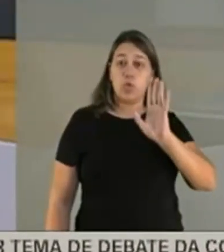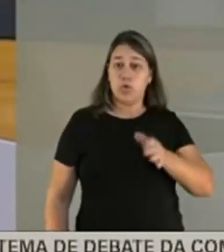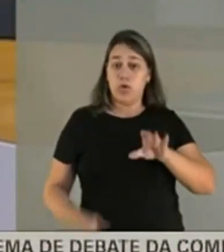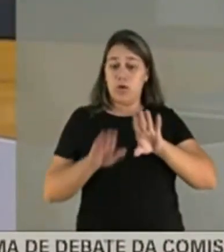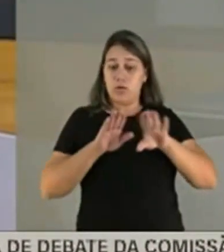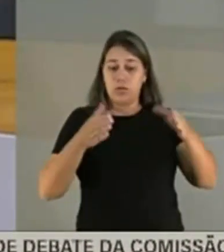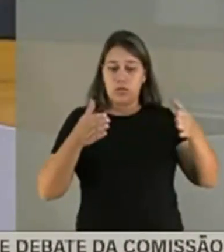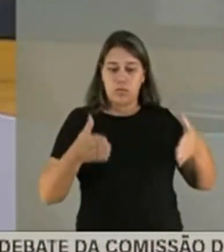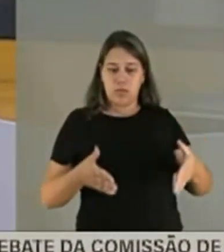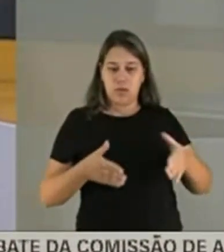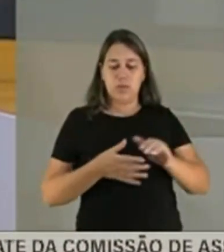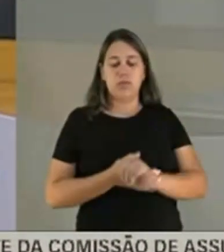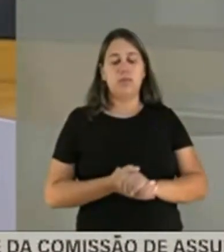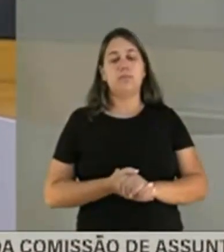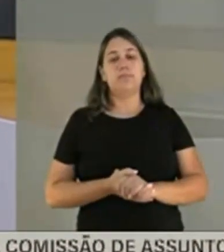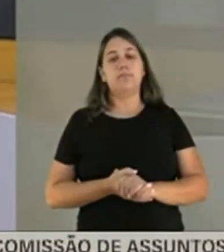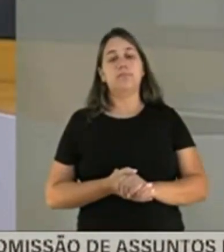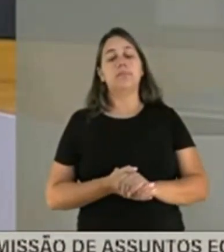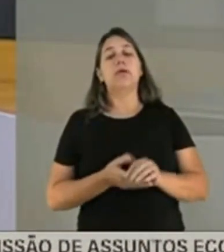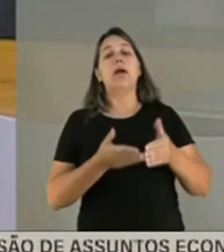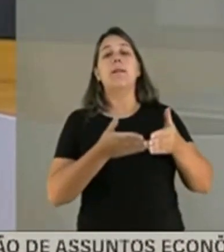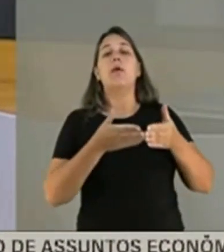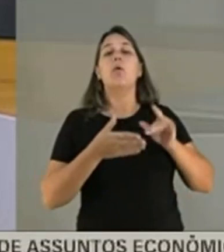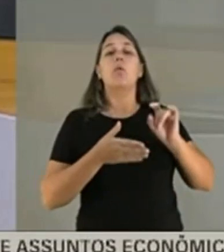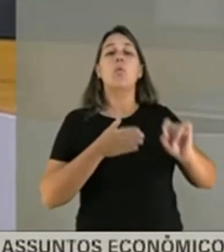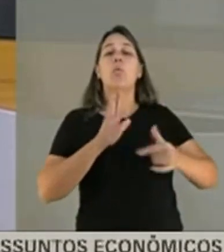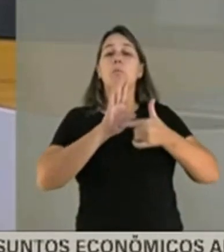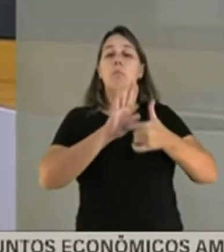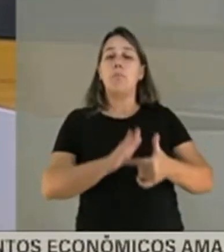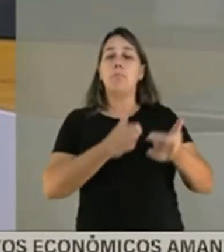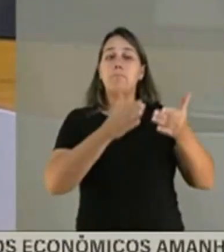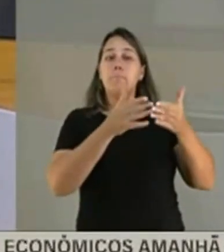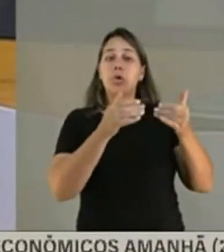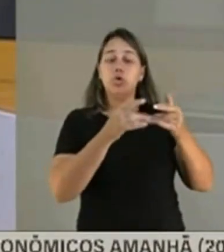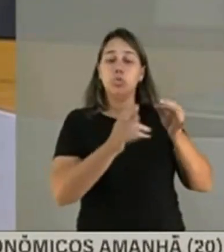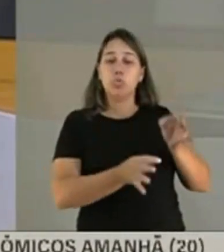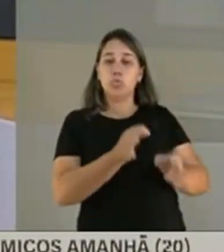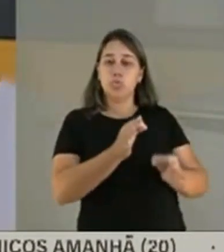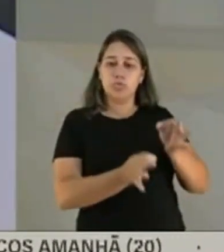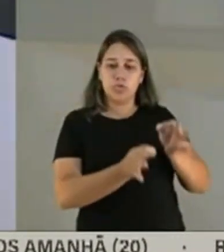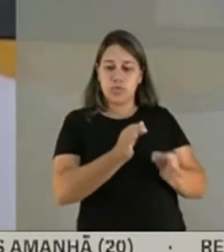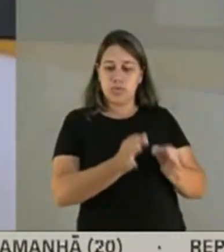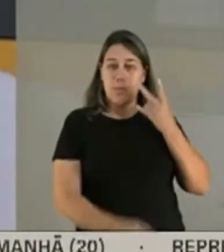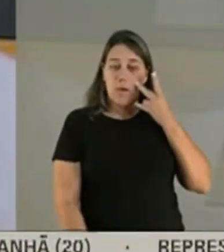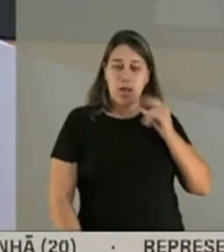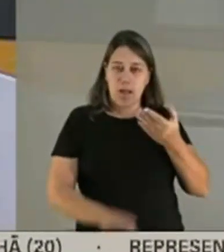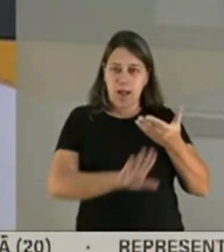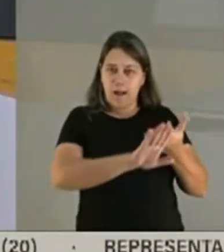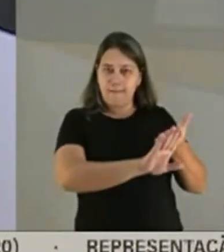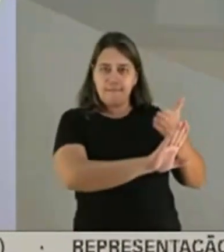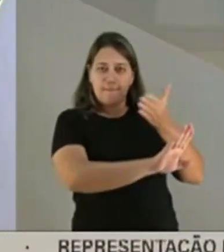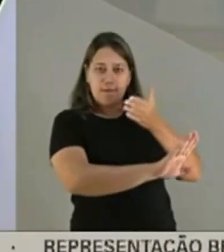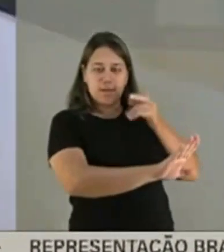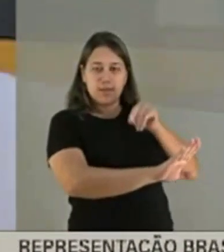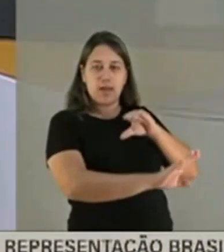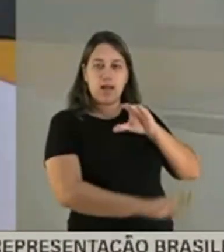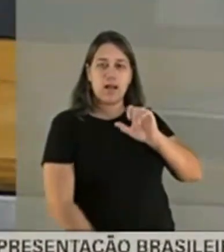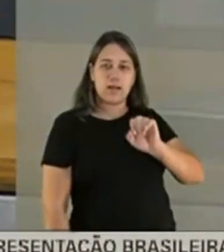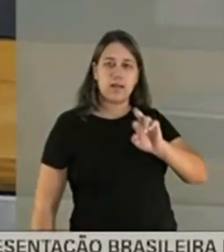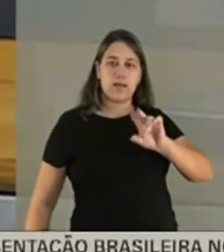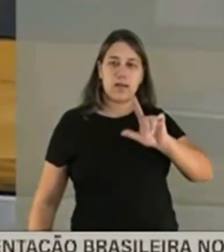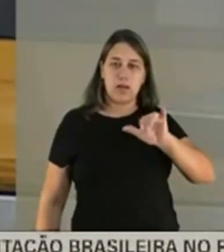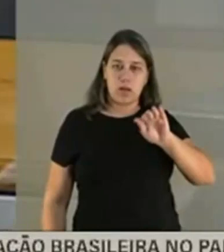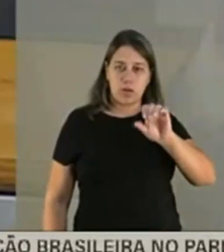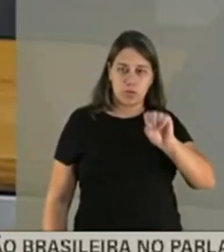que requer a apresentação de pedido judicial para o afastamento de Carlos